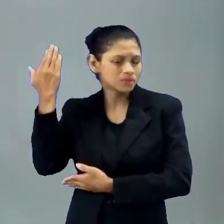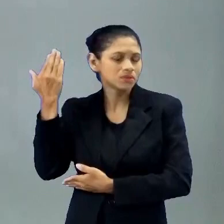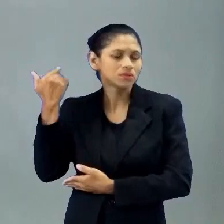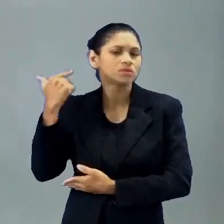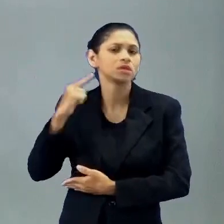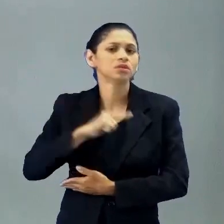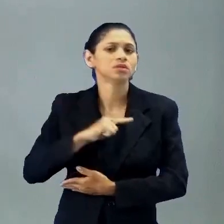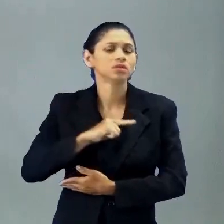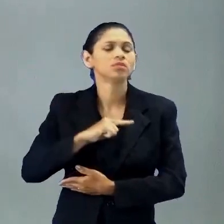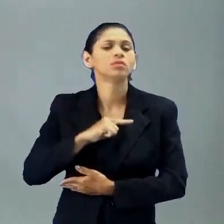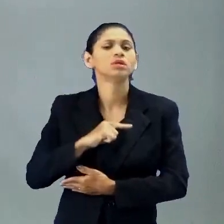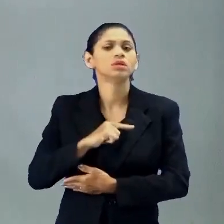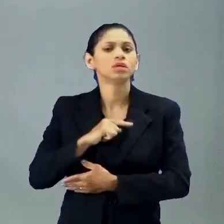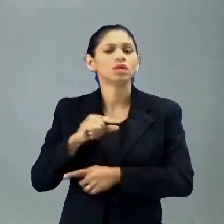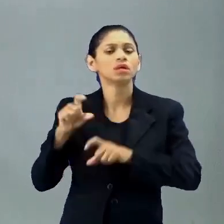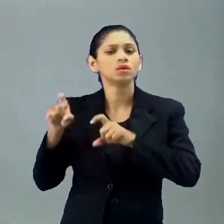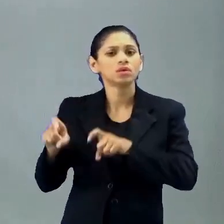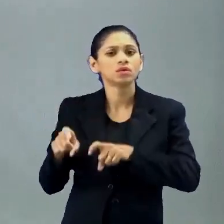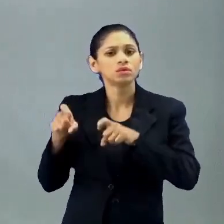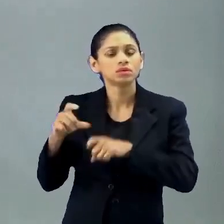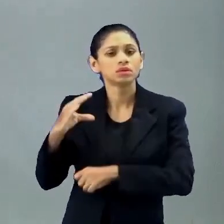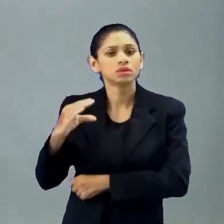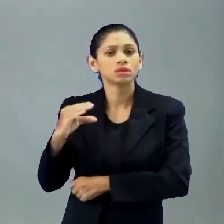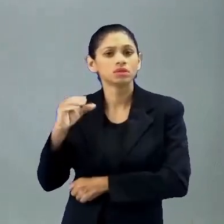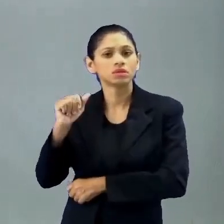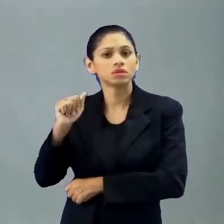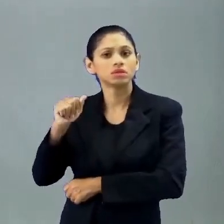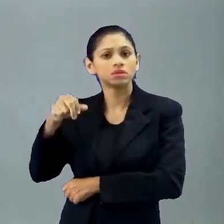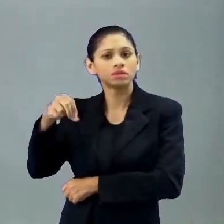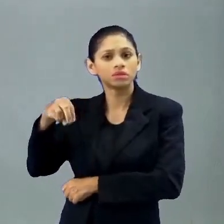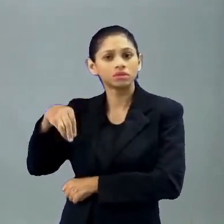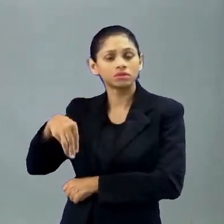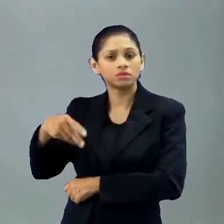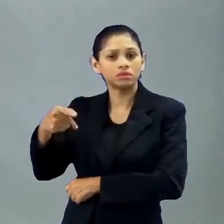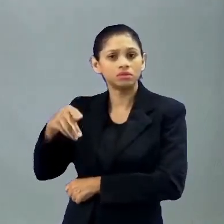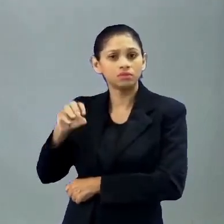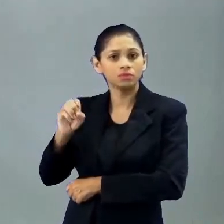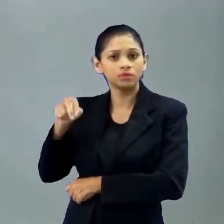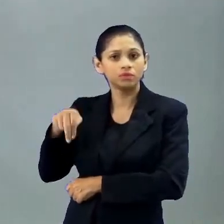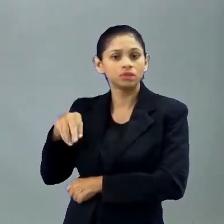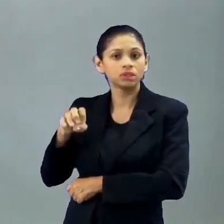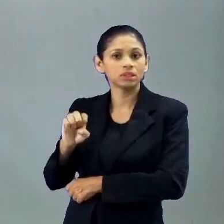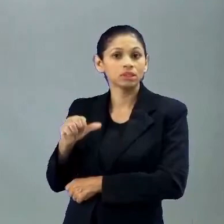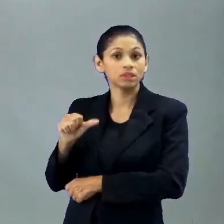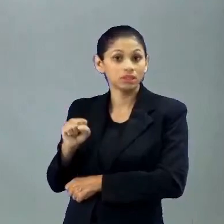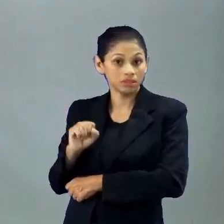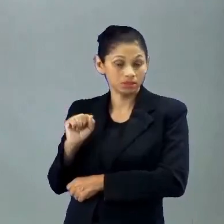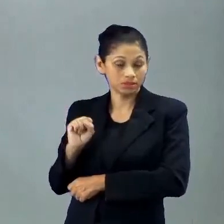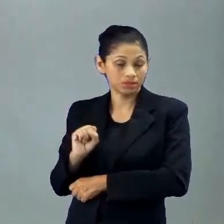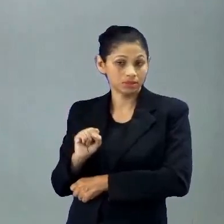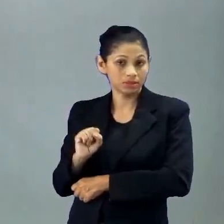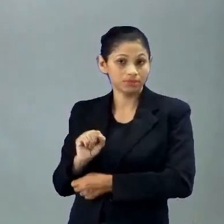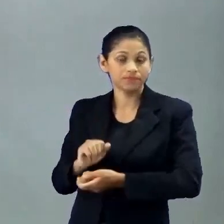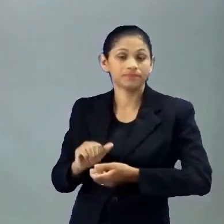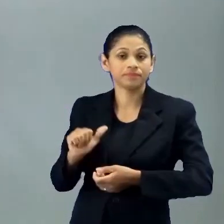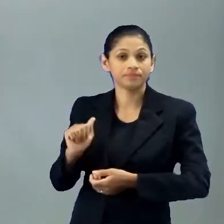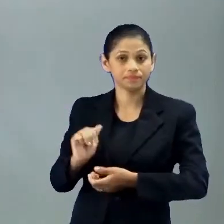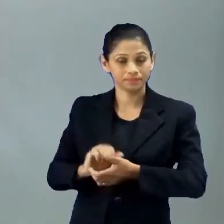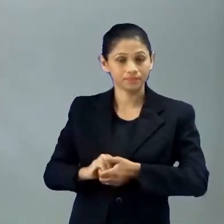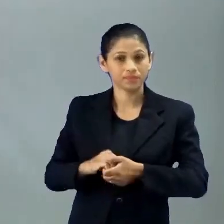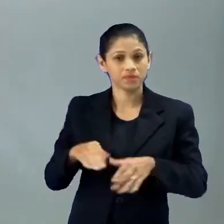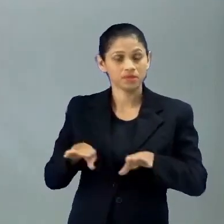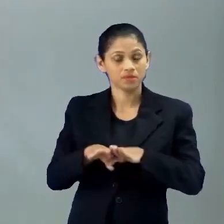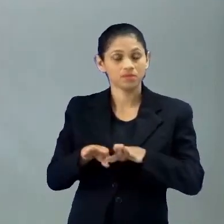uma organização e que também teve a sua passagem aqui no estado do Acre, apesar de que em outros